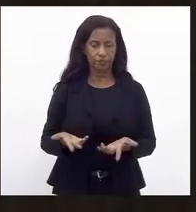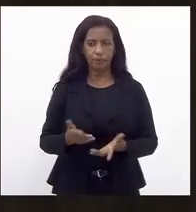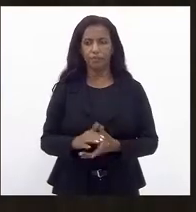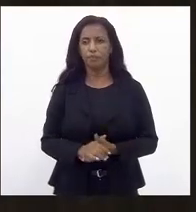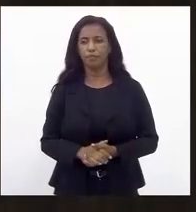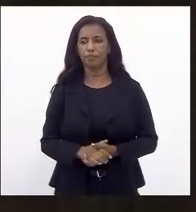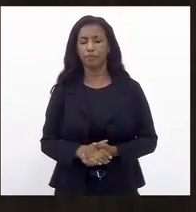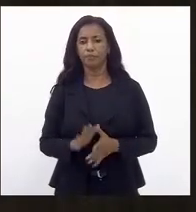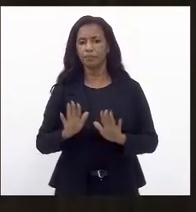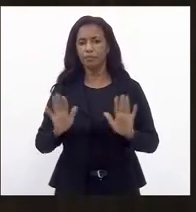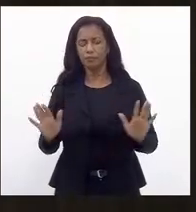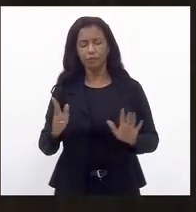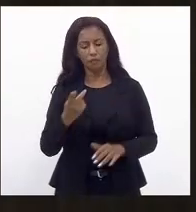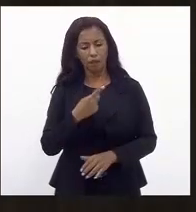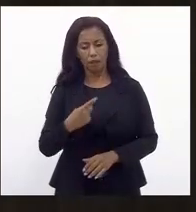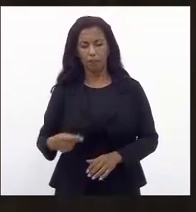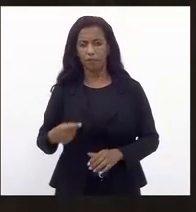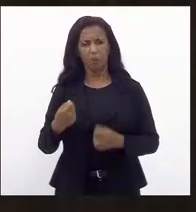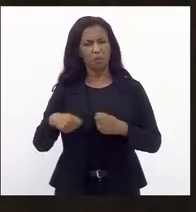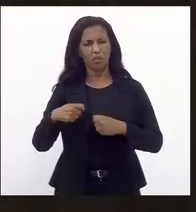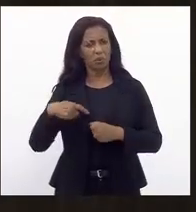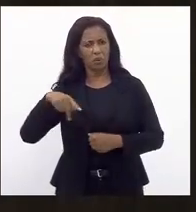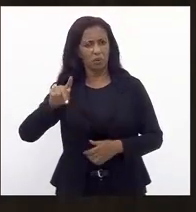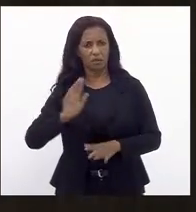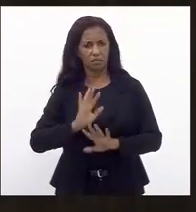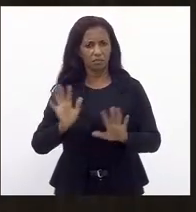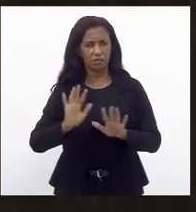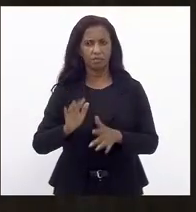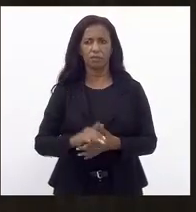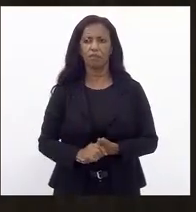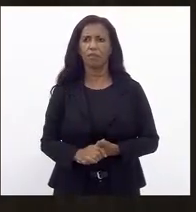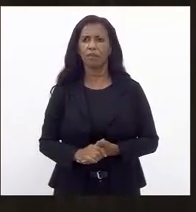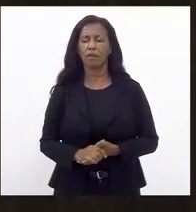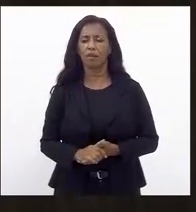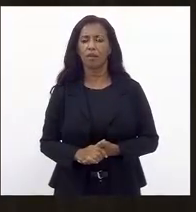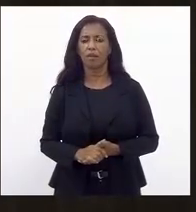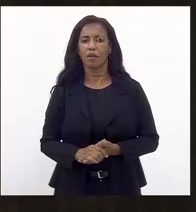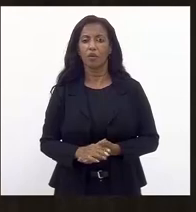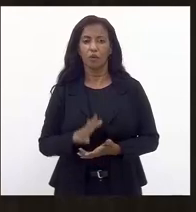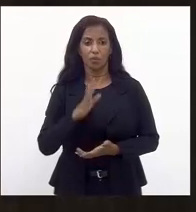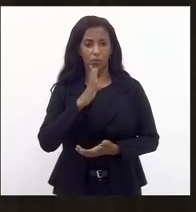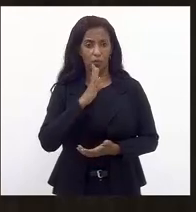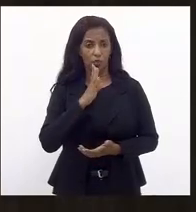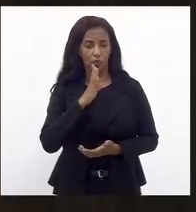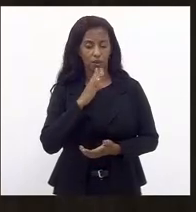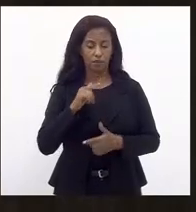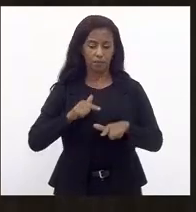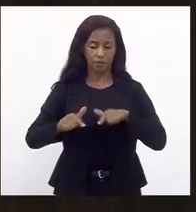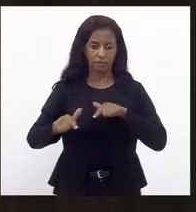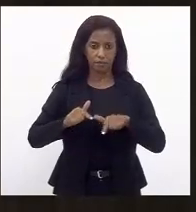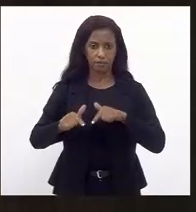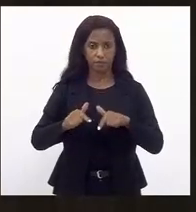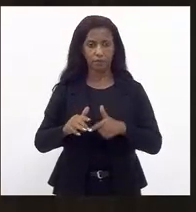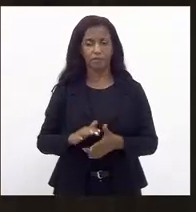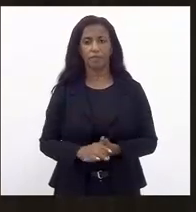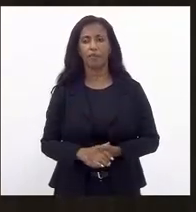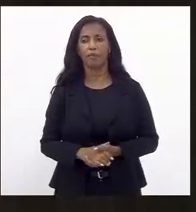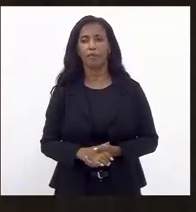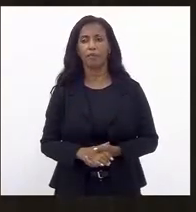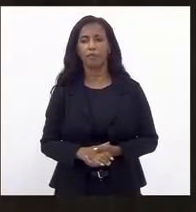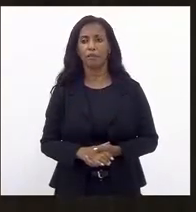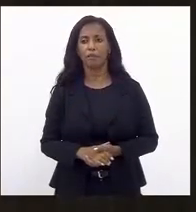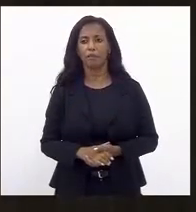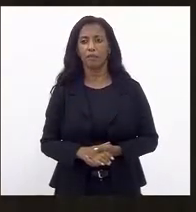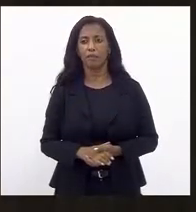não precisou eu ir mas de qualquer foi do conhecimento o trabalho e que